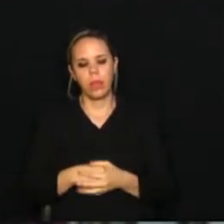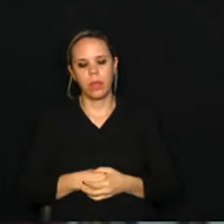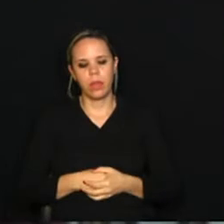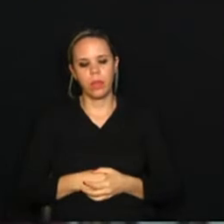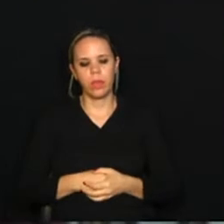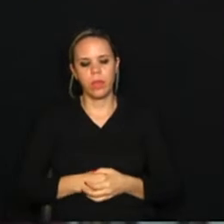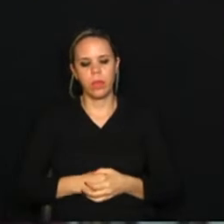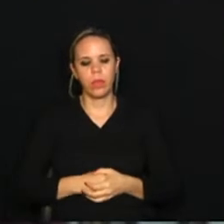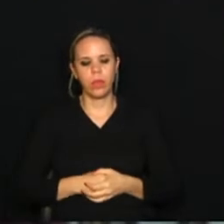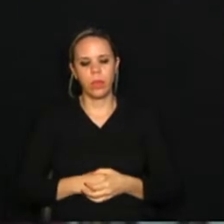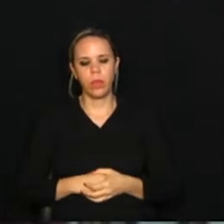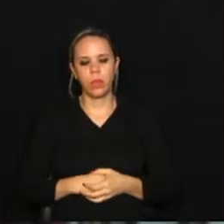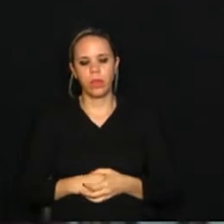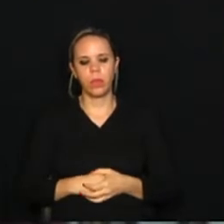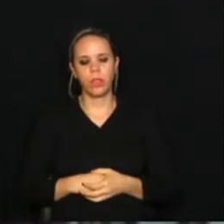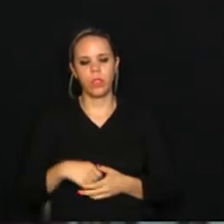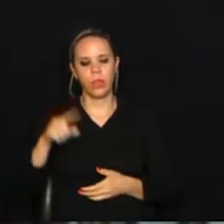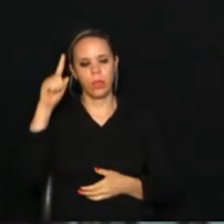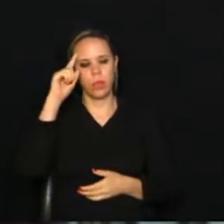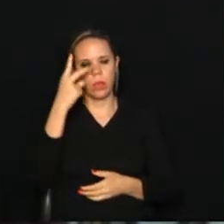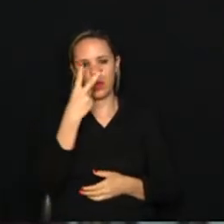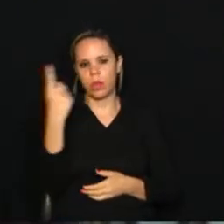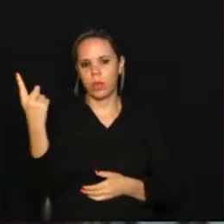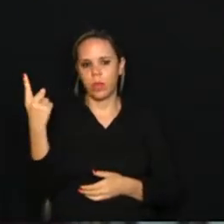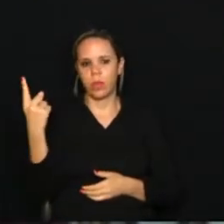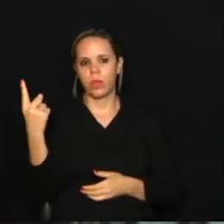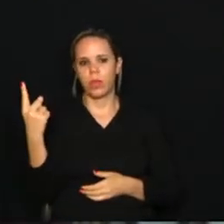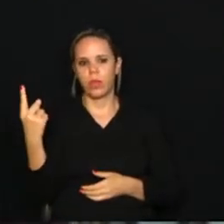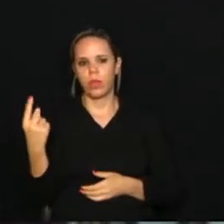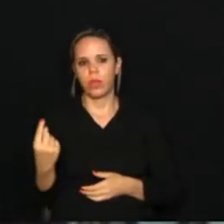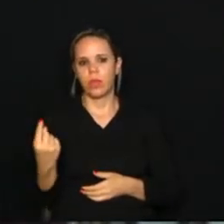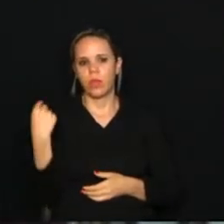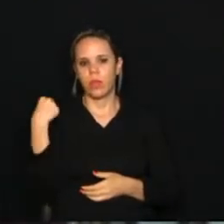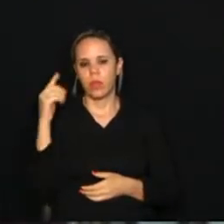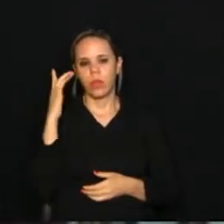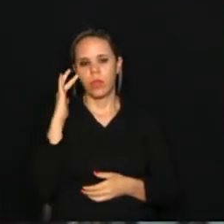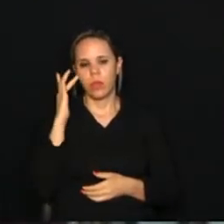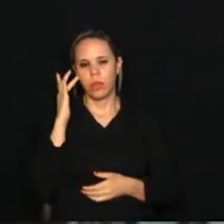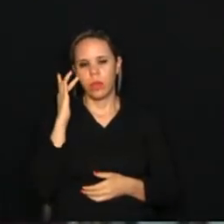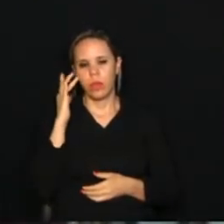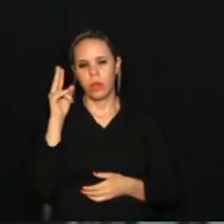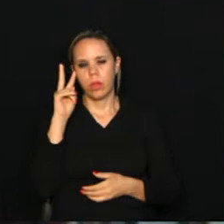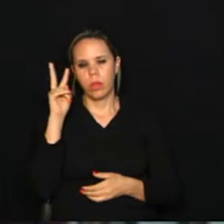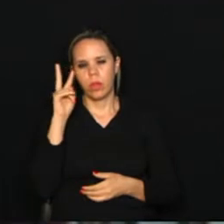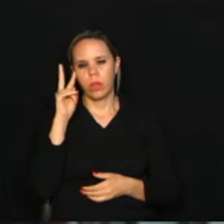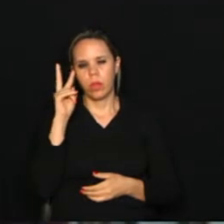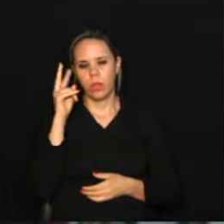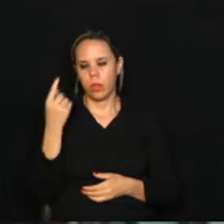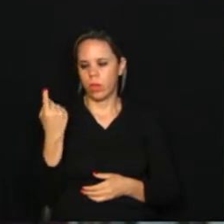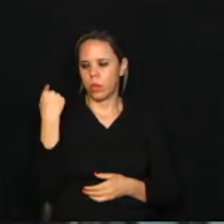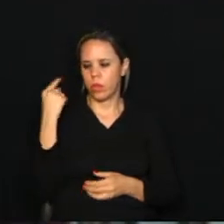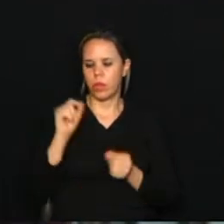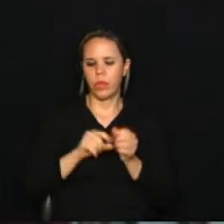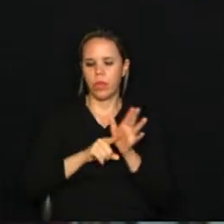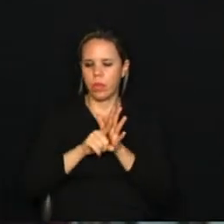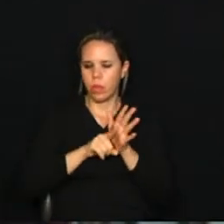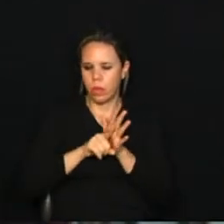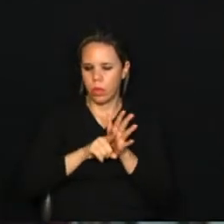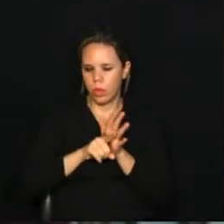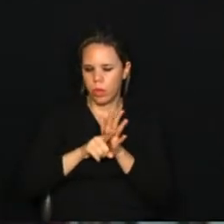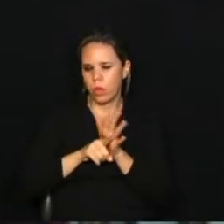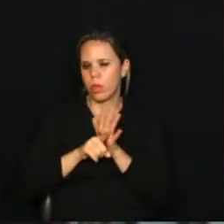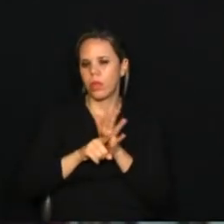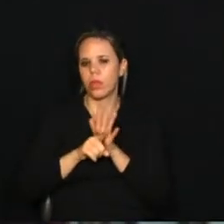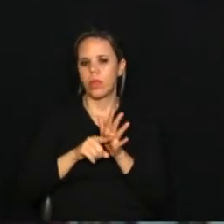no dia 21, né? Acho que foi segunda-feira. Então, o levantamento